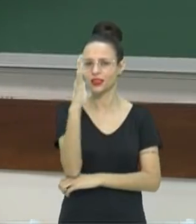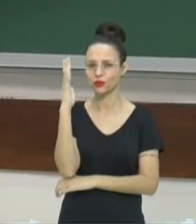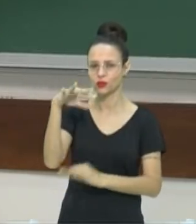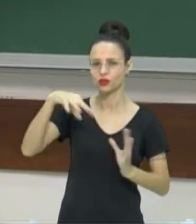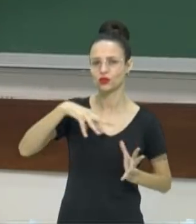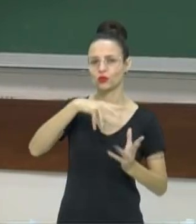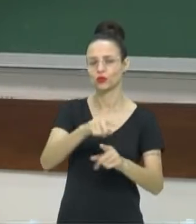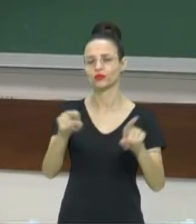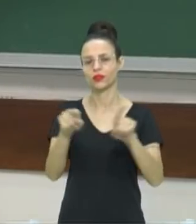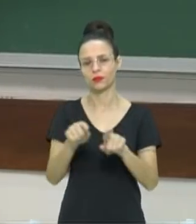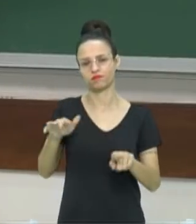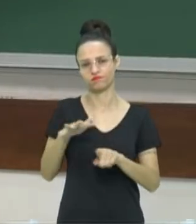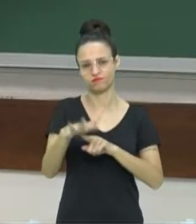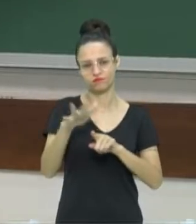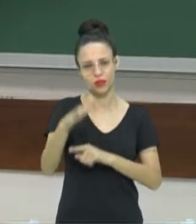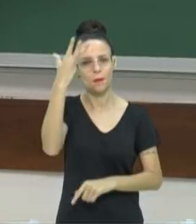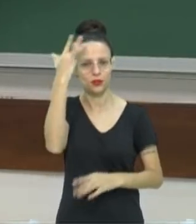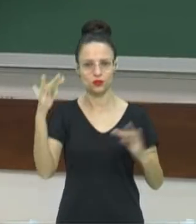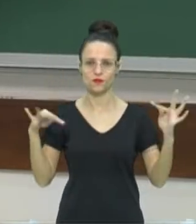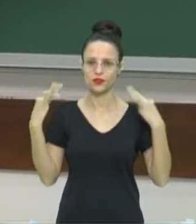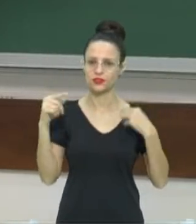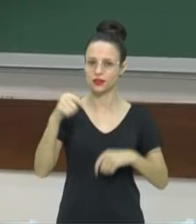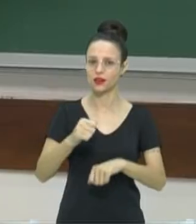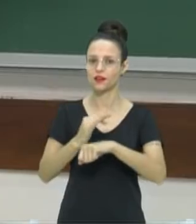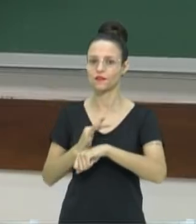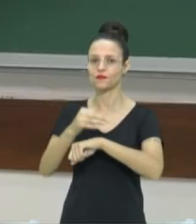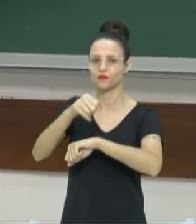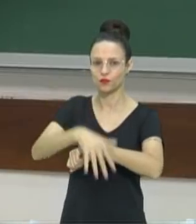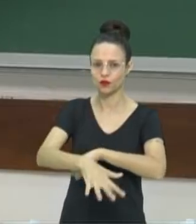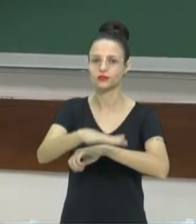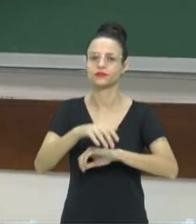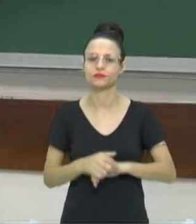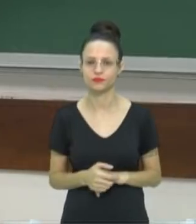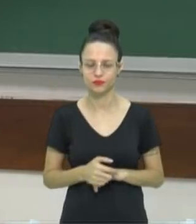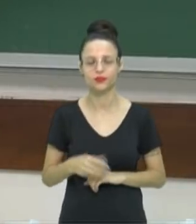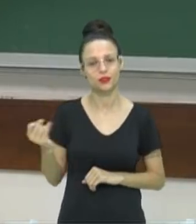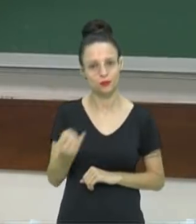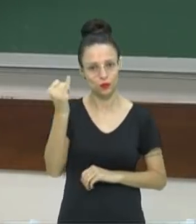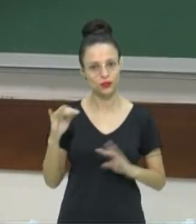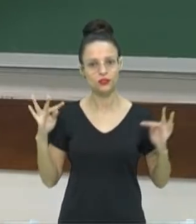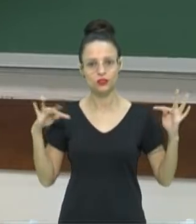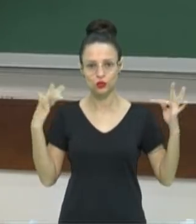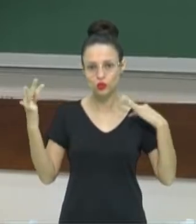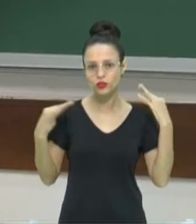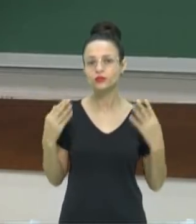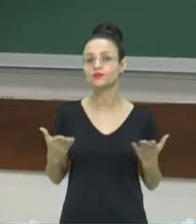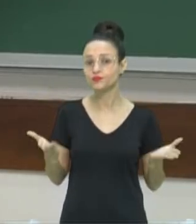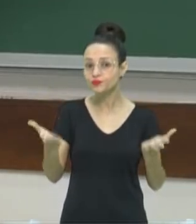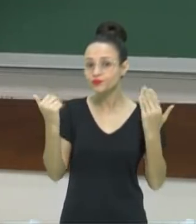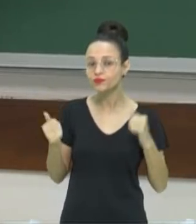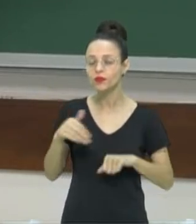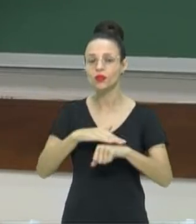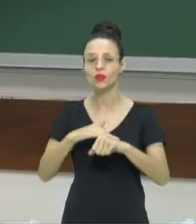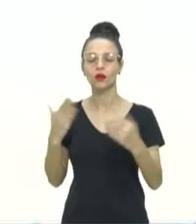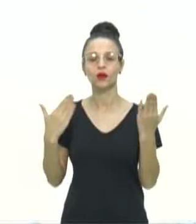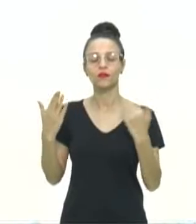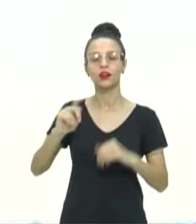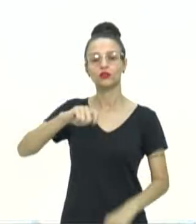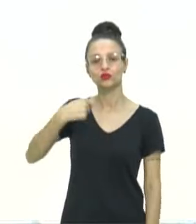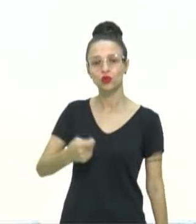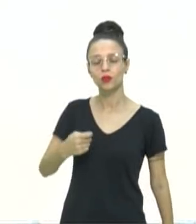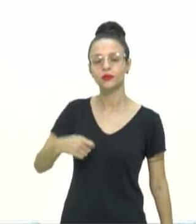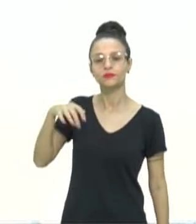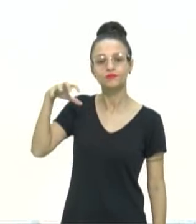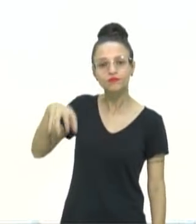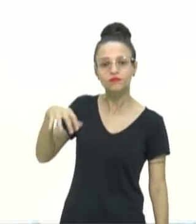ali muitas pessoas para visitar essa área. Certo? Importância ali do turismo. Vamos falar um pouquinho ainda ali do setor